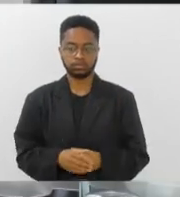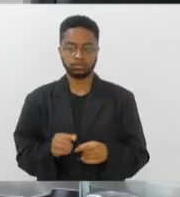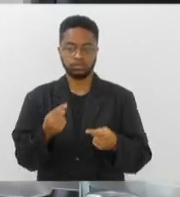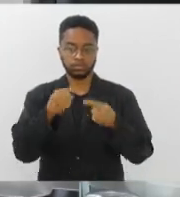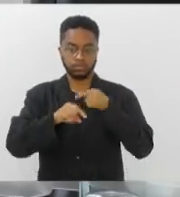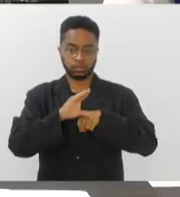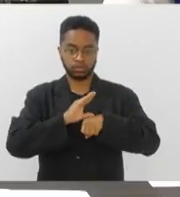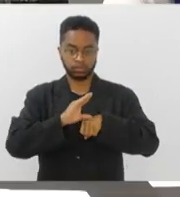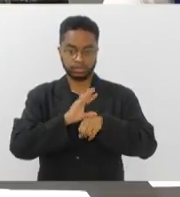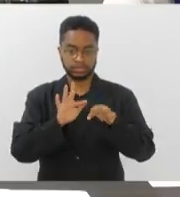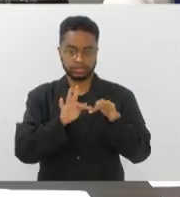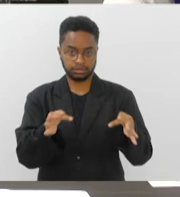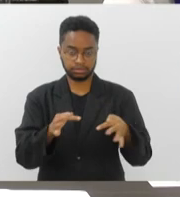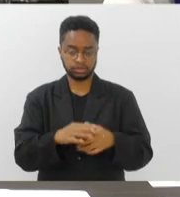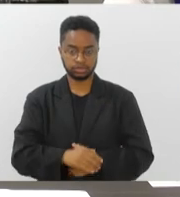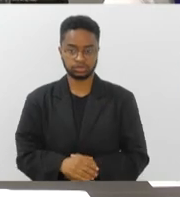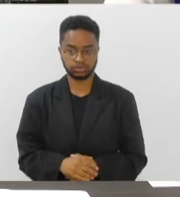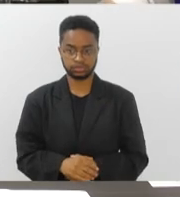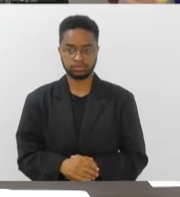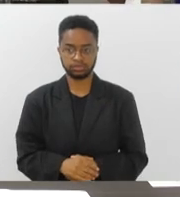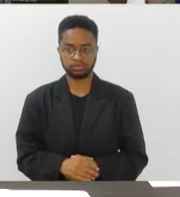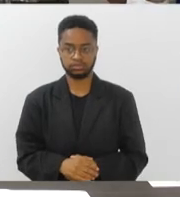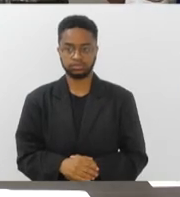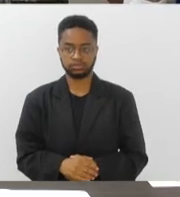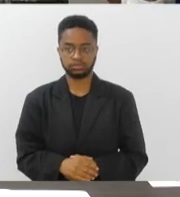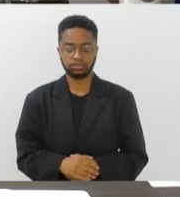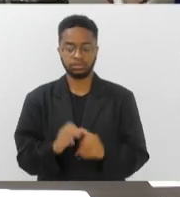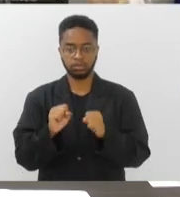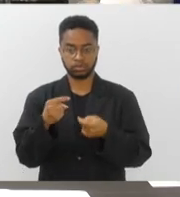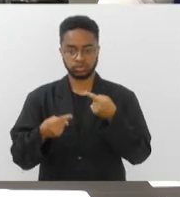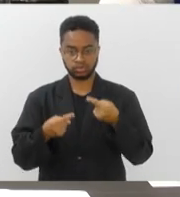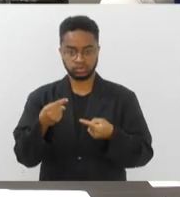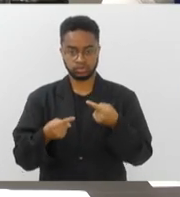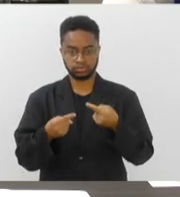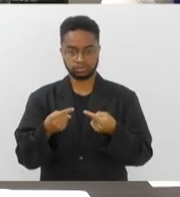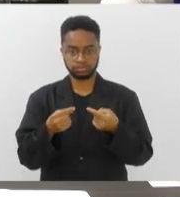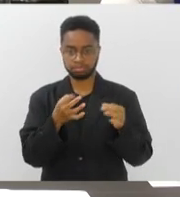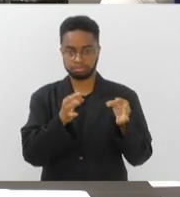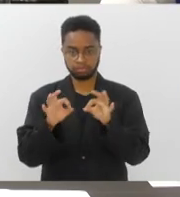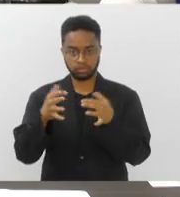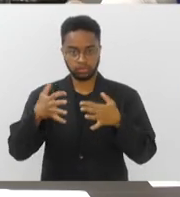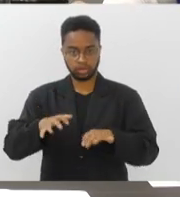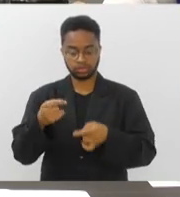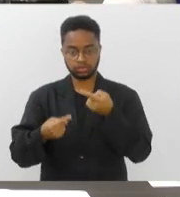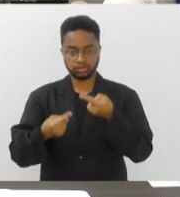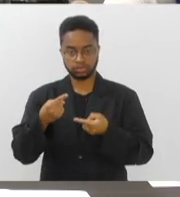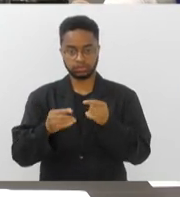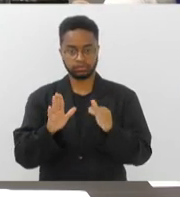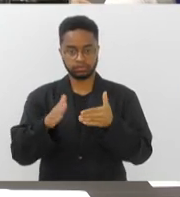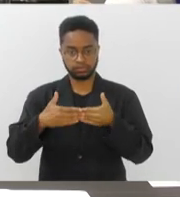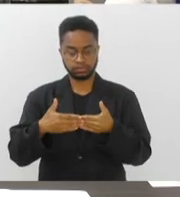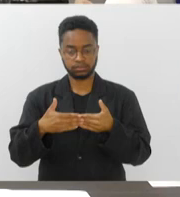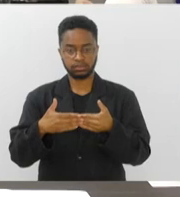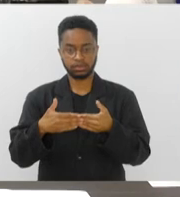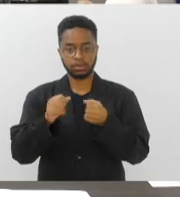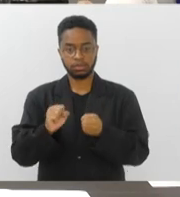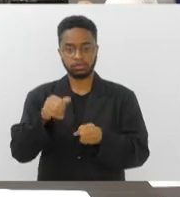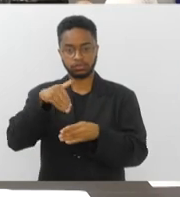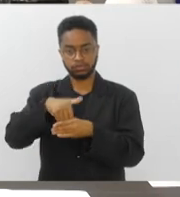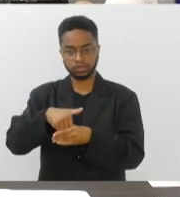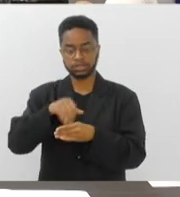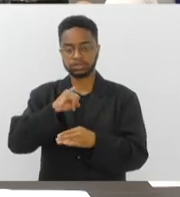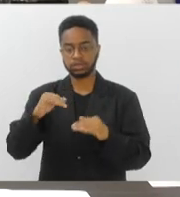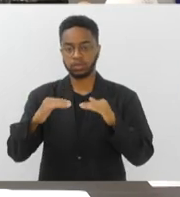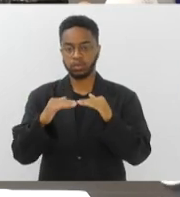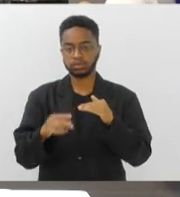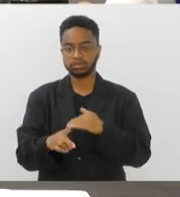inconstitucionalidade. Simples. Simples. Em discussão, não havendo quem queira discutir, encerrada a discussão. Em votação, os senhores